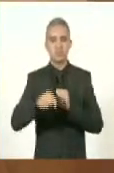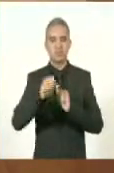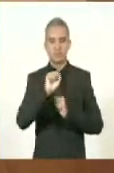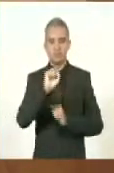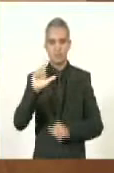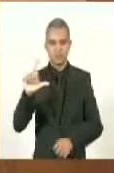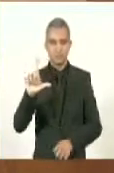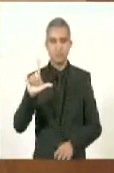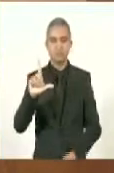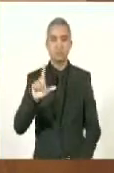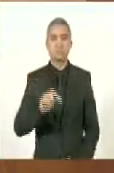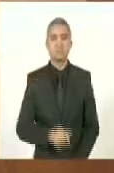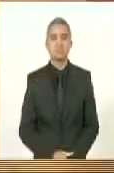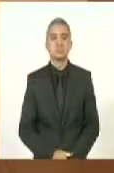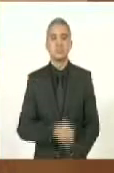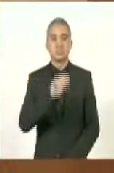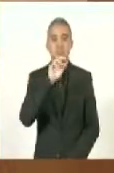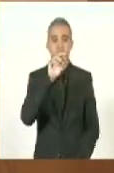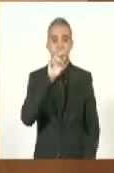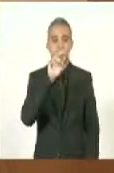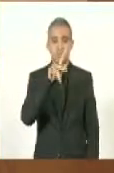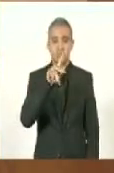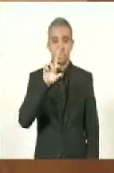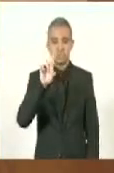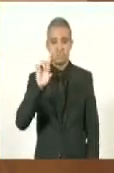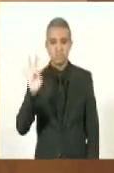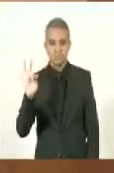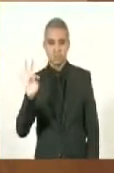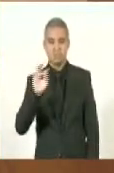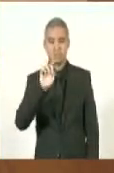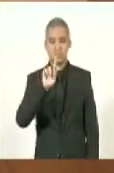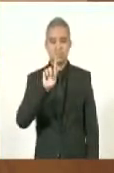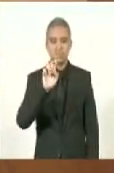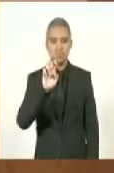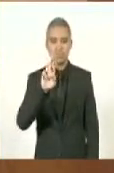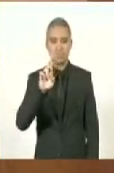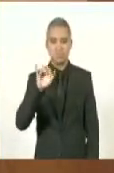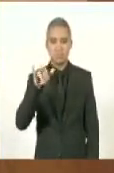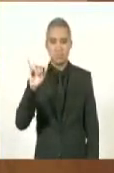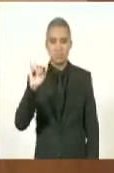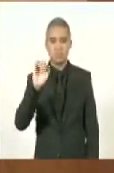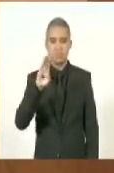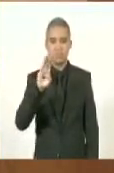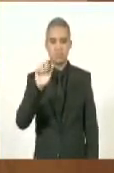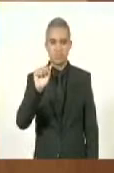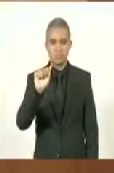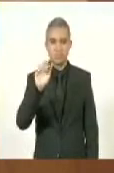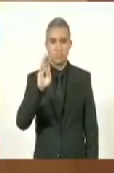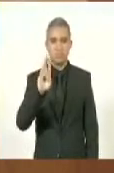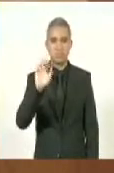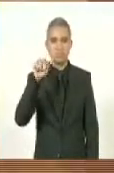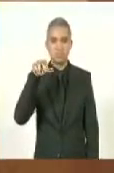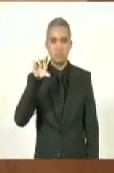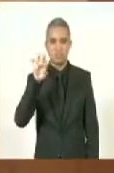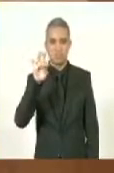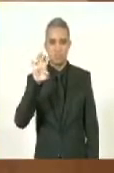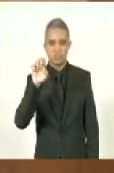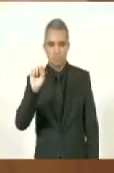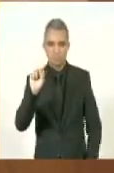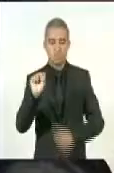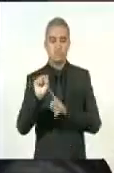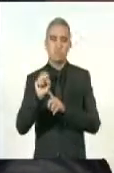o pedetista Gerry Abrantes, cidadão que dedicou grande parte da vida às lutas populares do